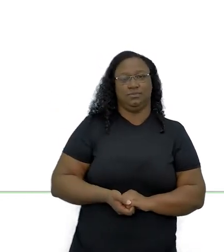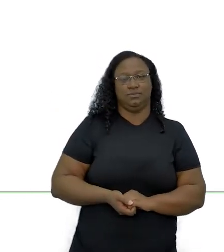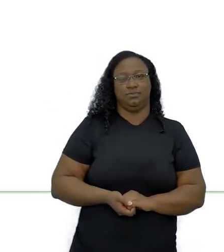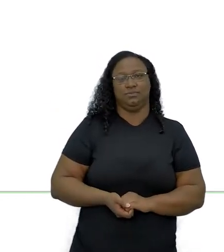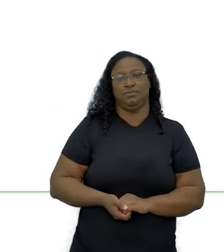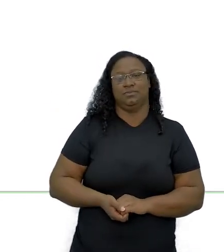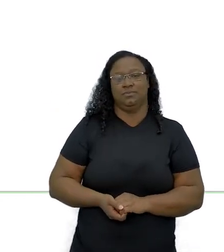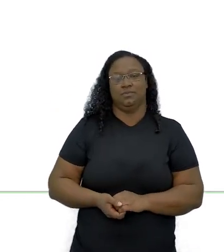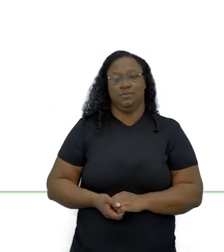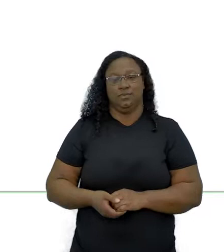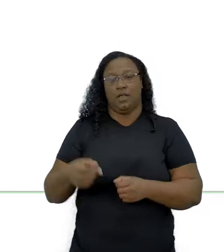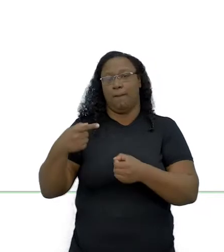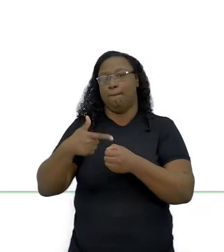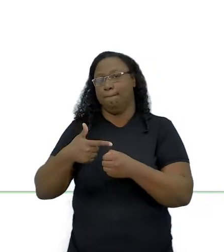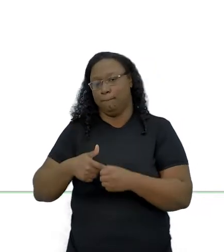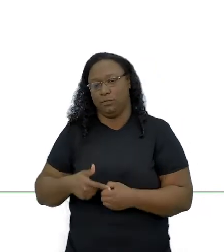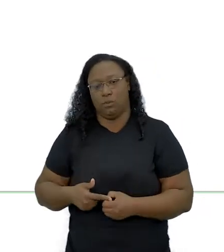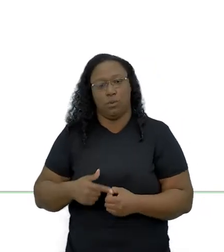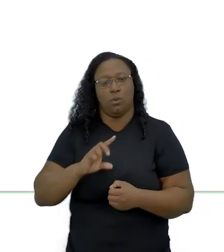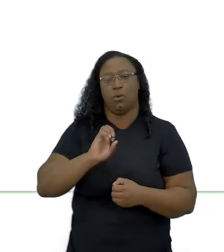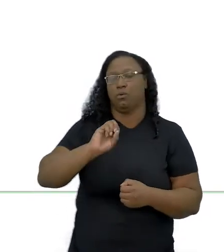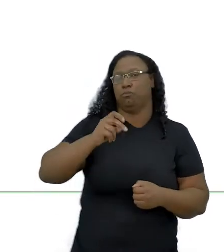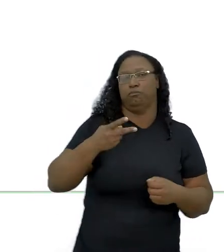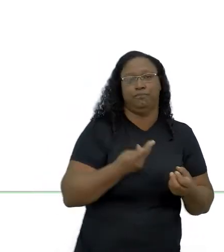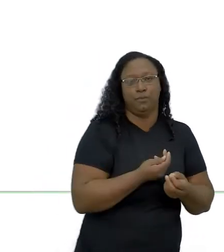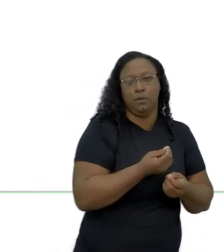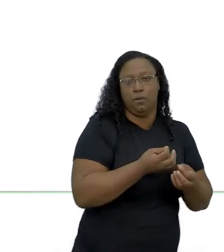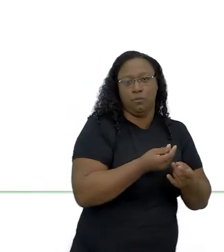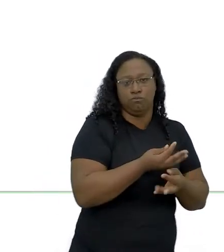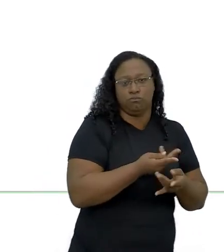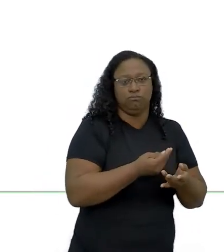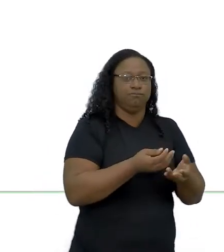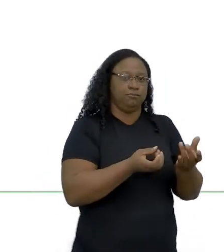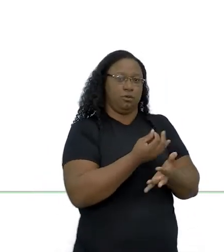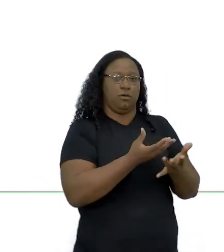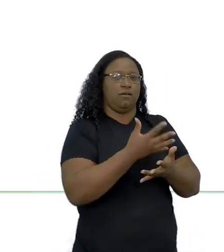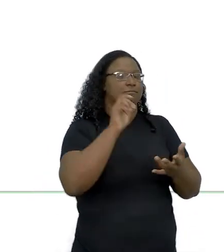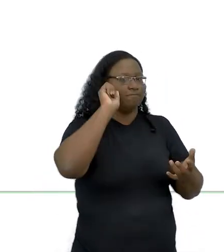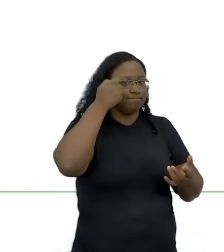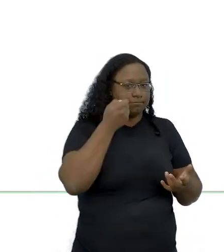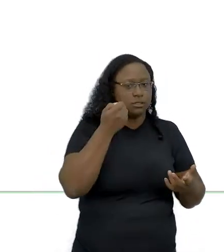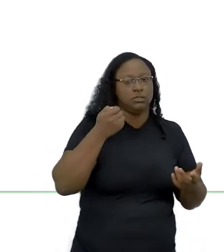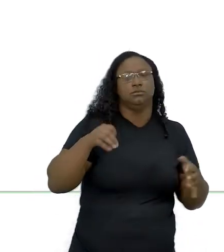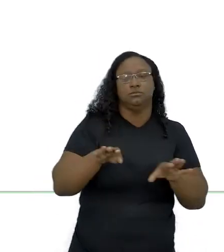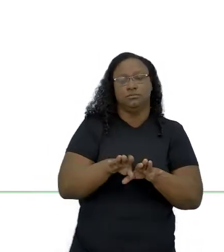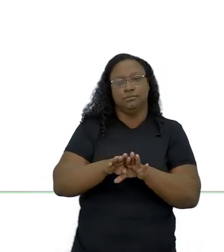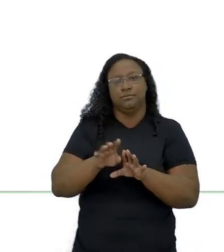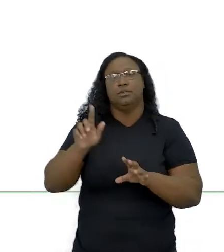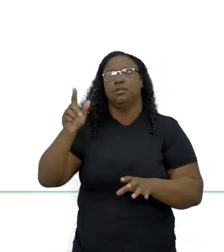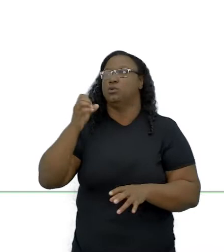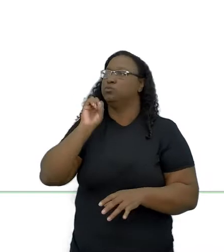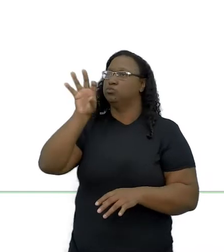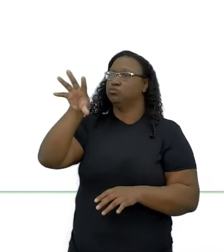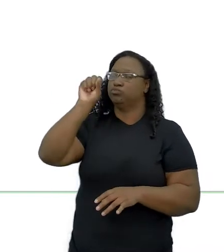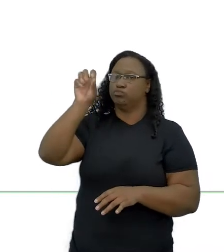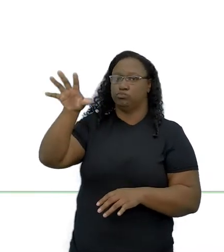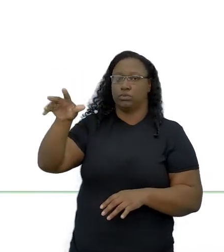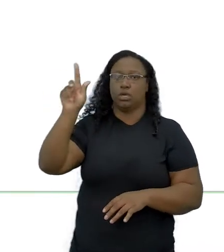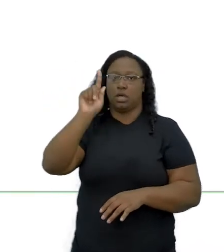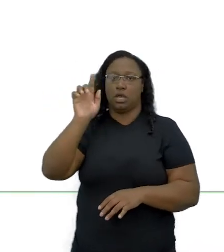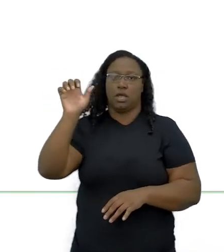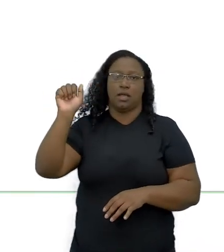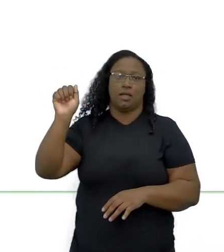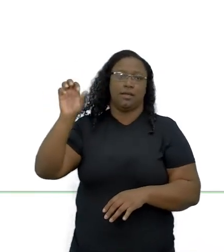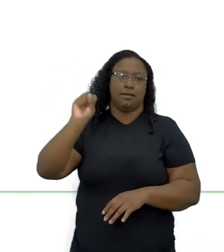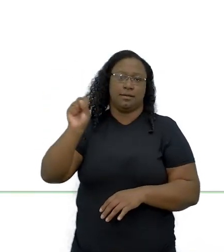do petróleo ou carvão mineral ou então do gás natural. Todos eles são de combustíveis fósseis. Então, eles não